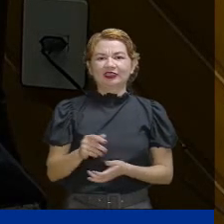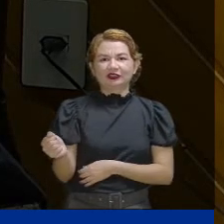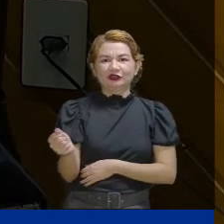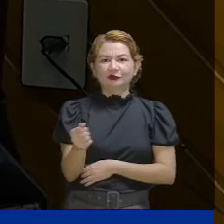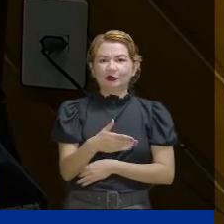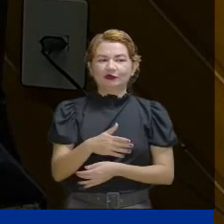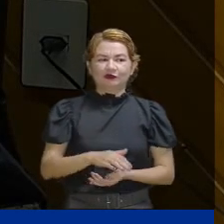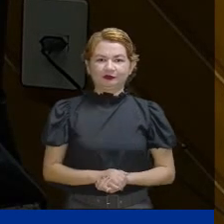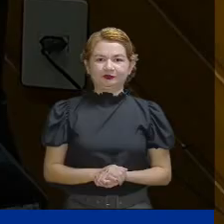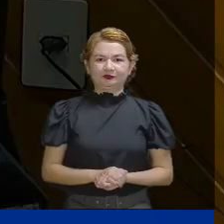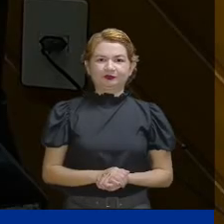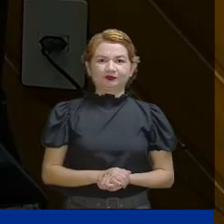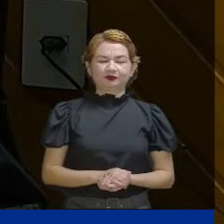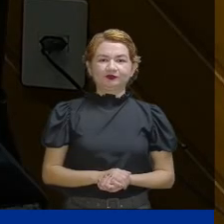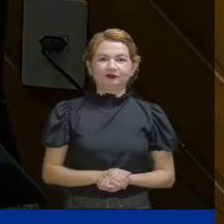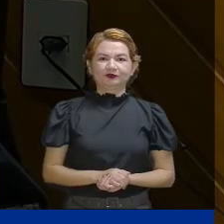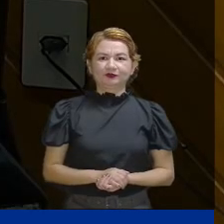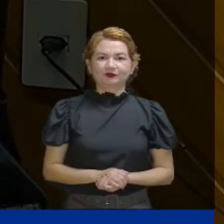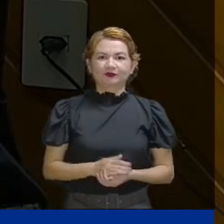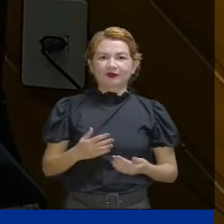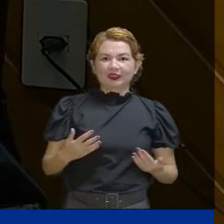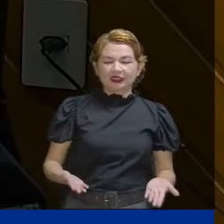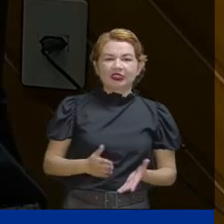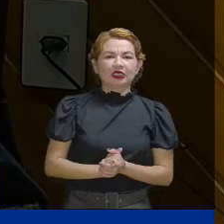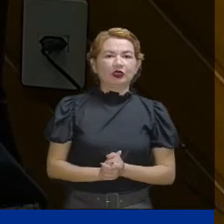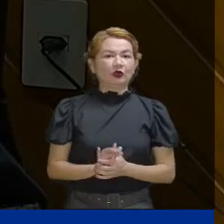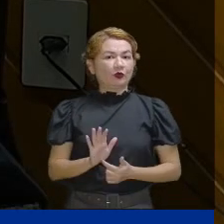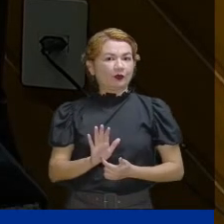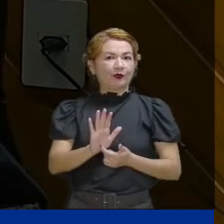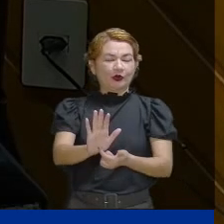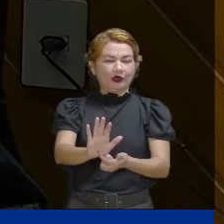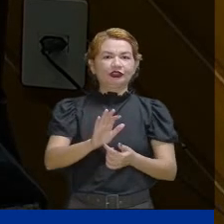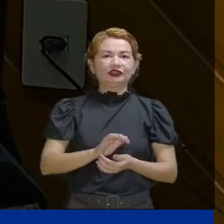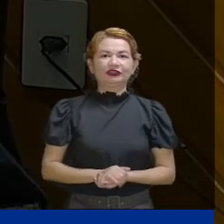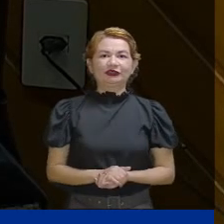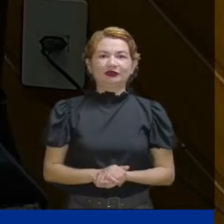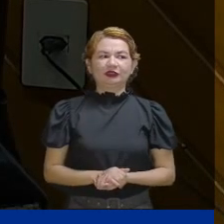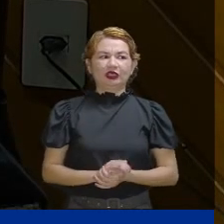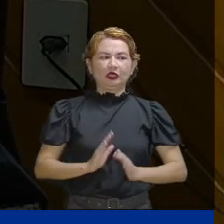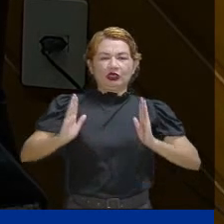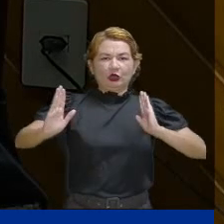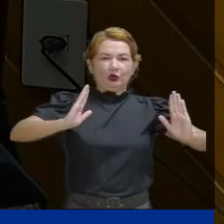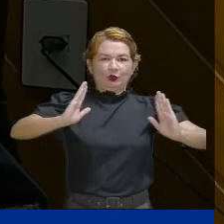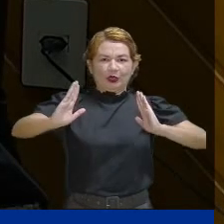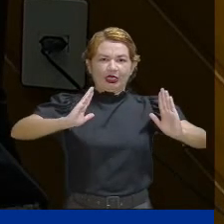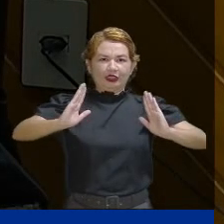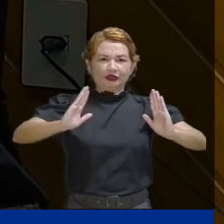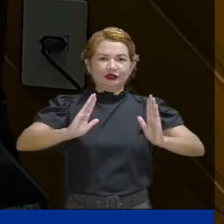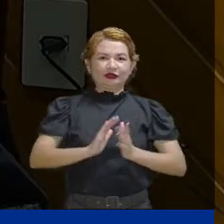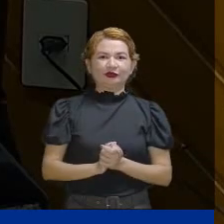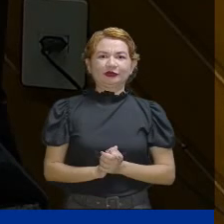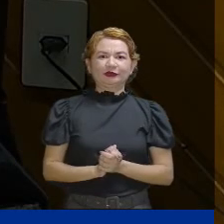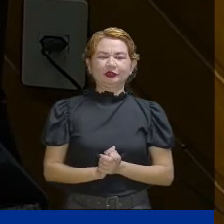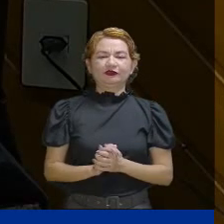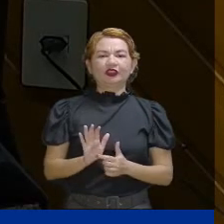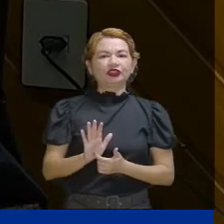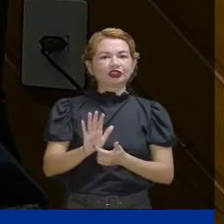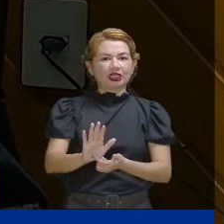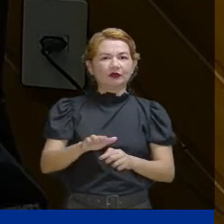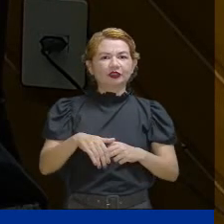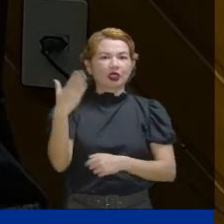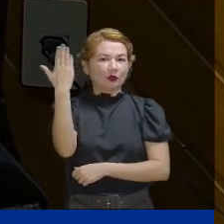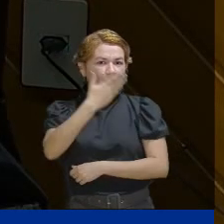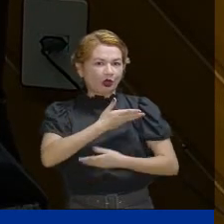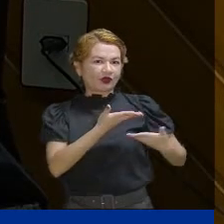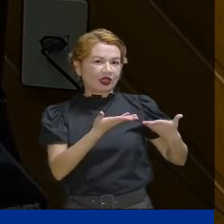fato superveniente. Considero que a reabertura de prazo para o demandado se manifestar sobre as